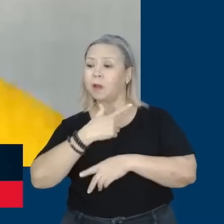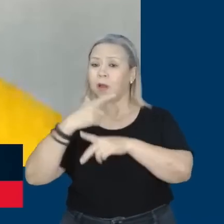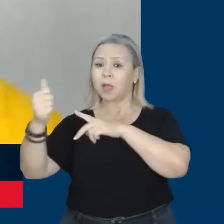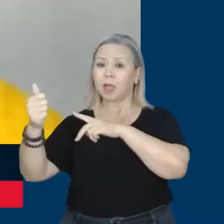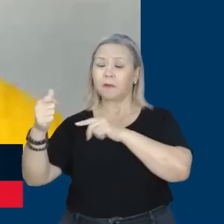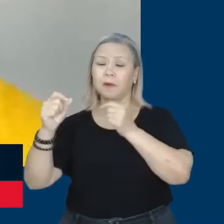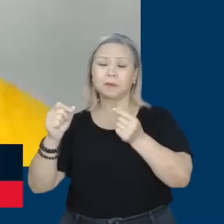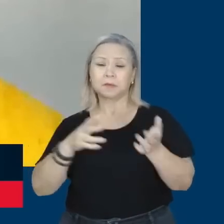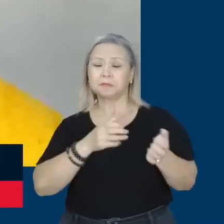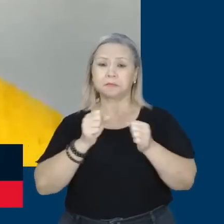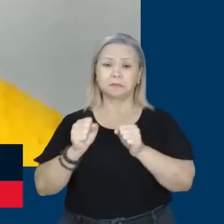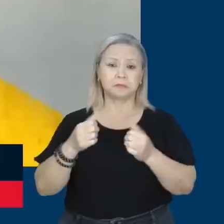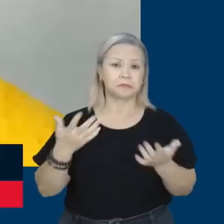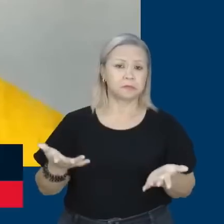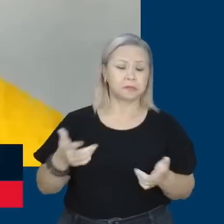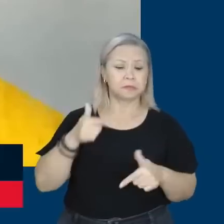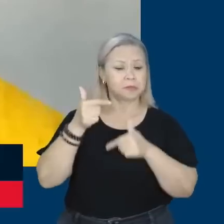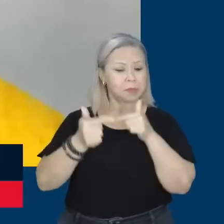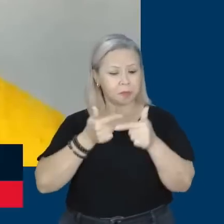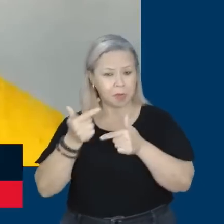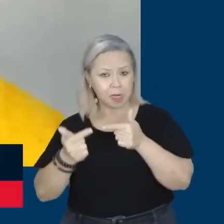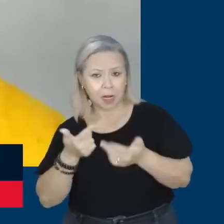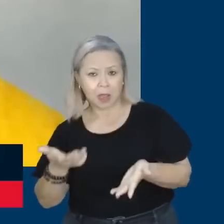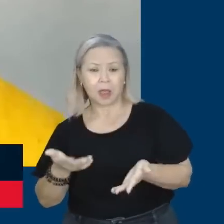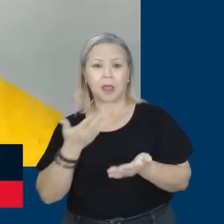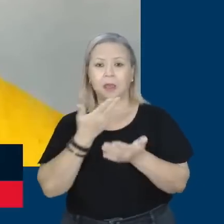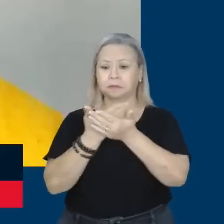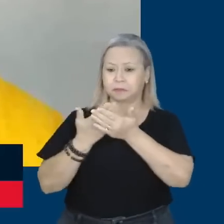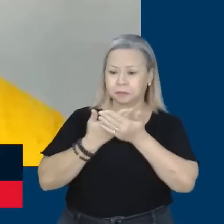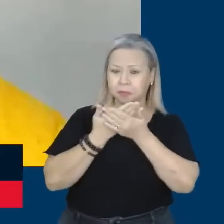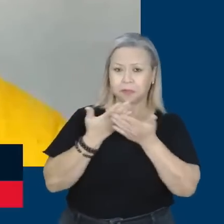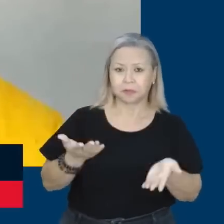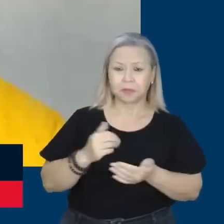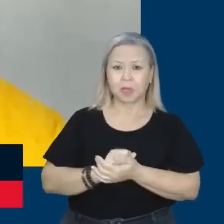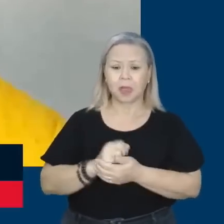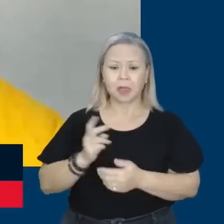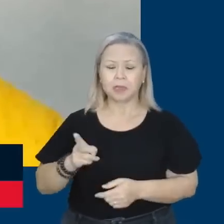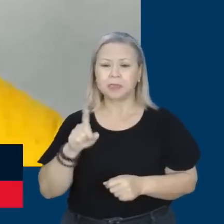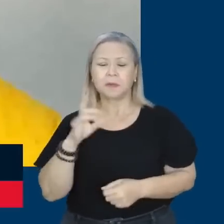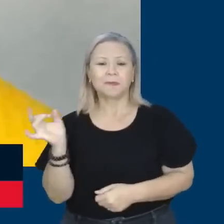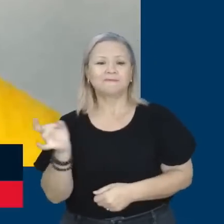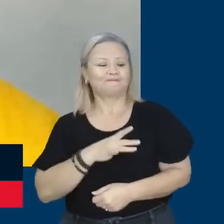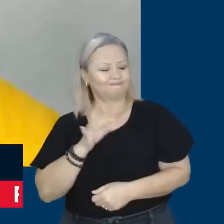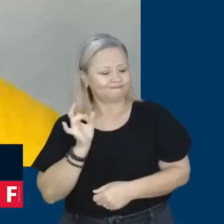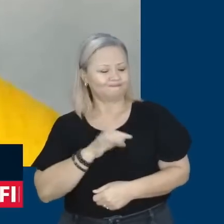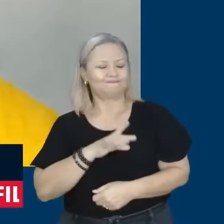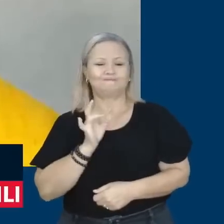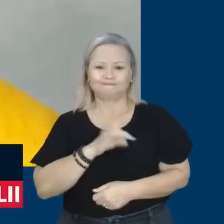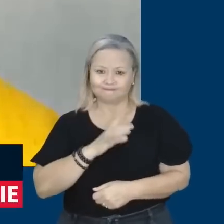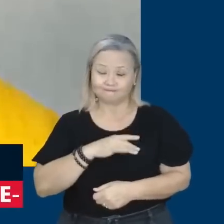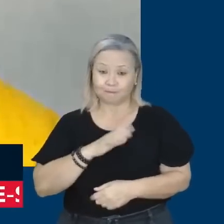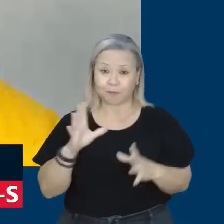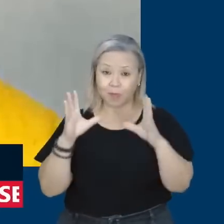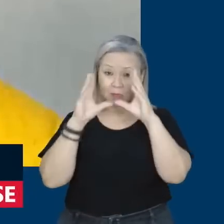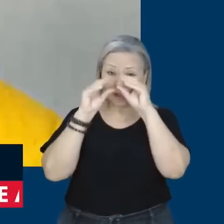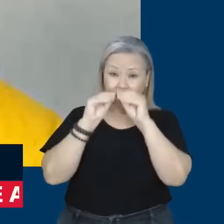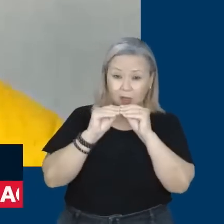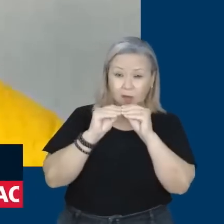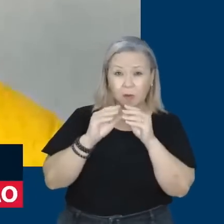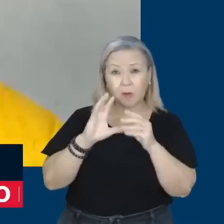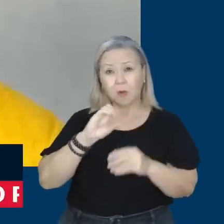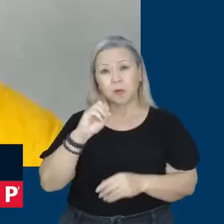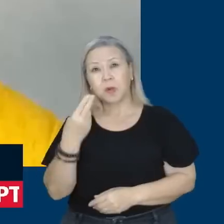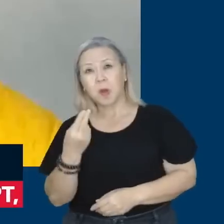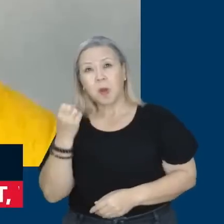para poder ir trabalhar, para poder estudar, você sempre vai com medo. E quando é à noite ou de madrugada, quando